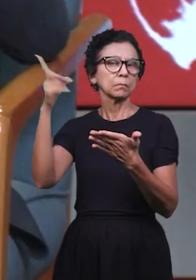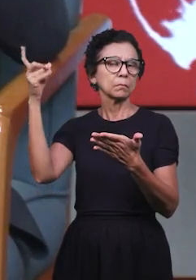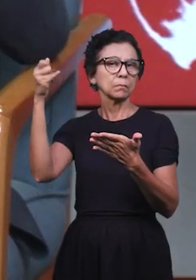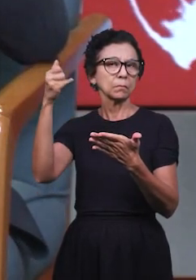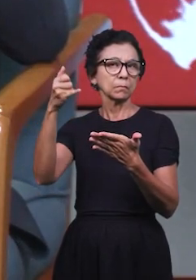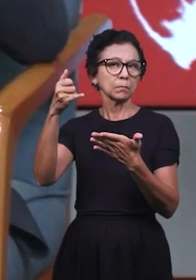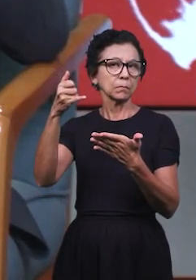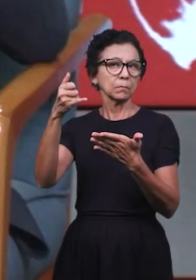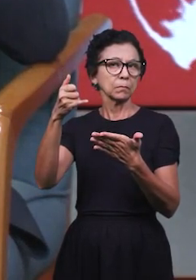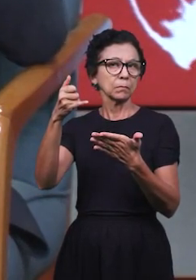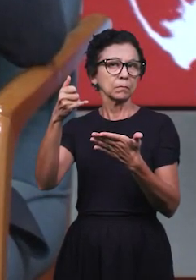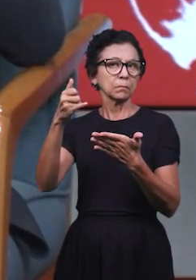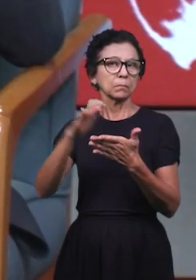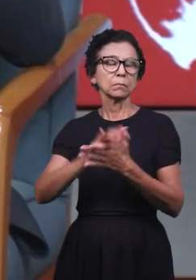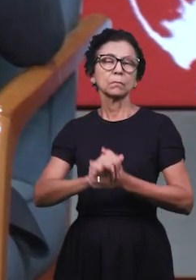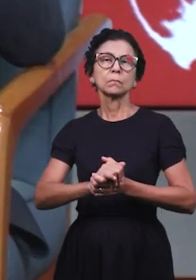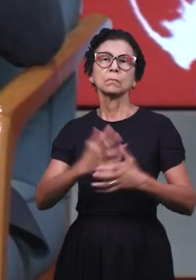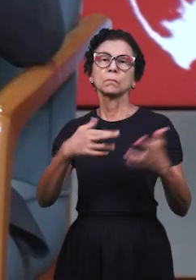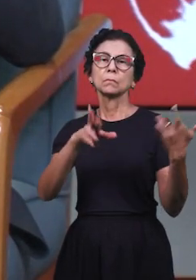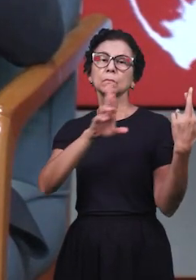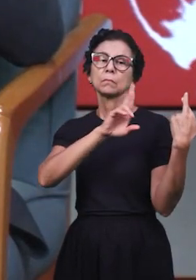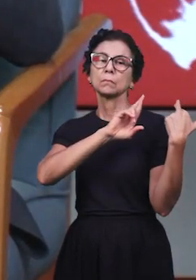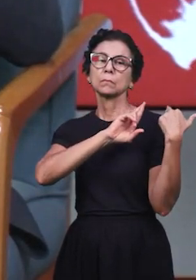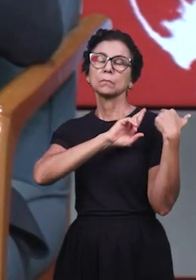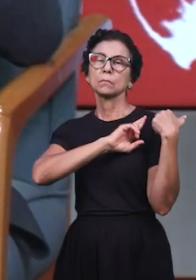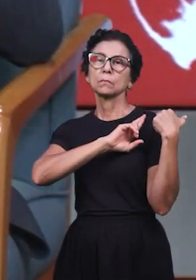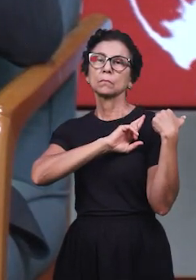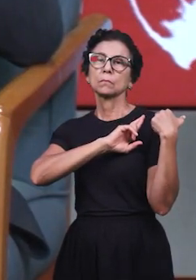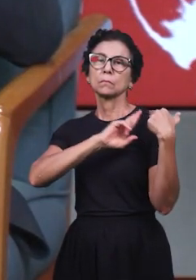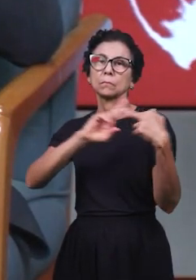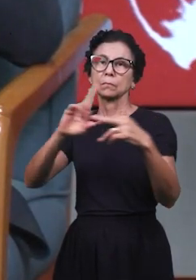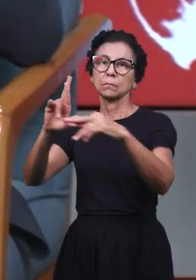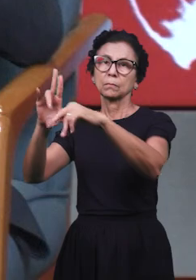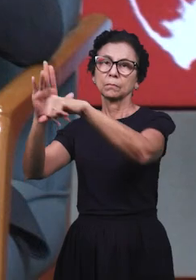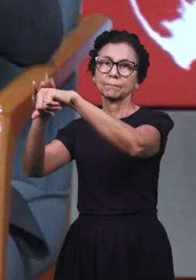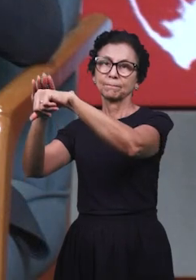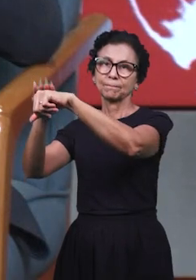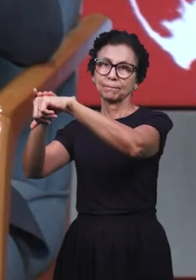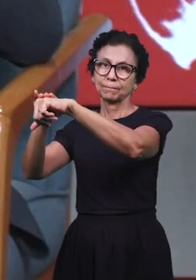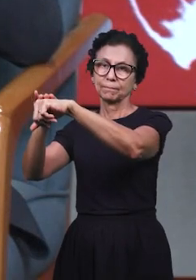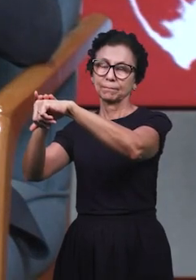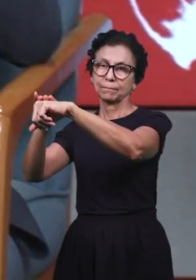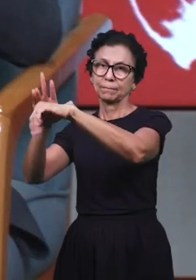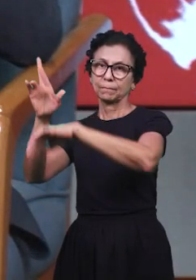a responsabilidade sai de você e agora é do Senhor.